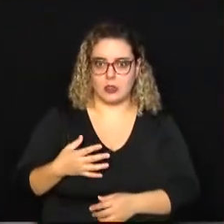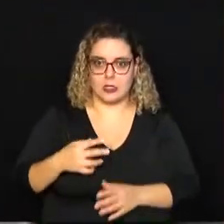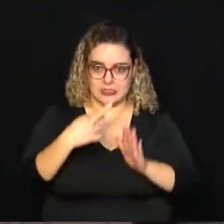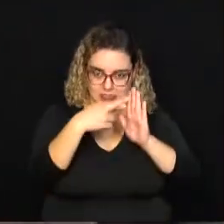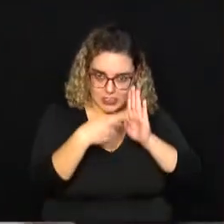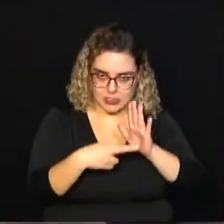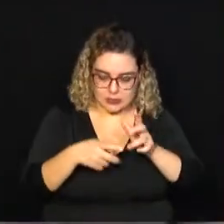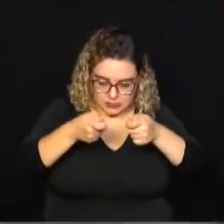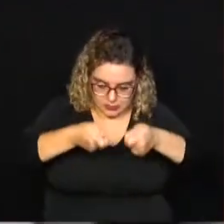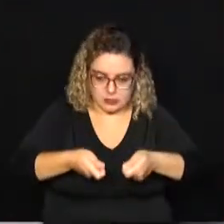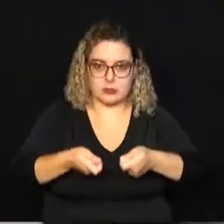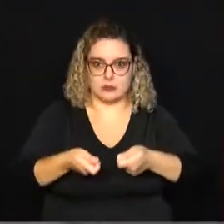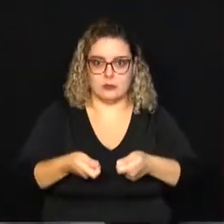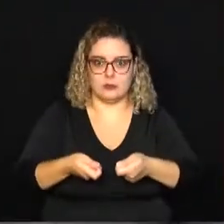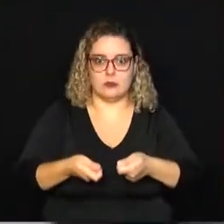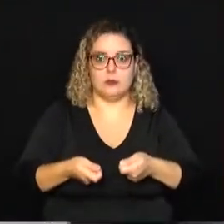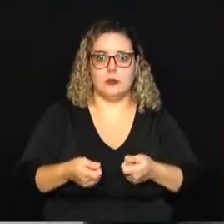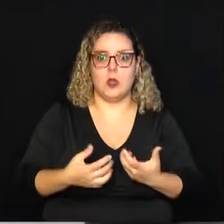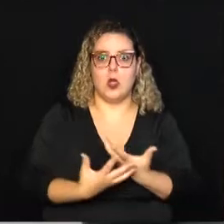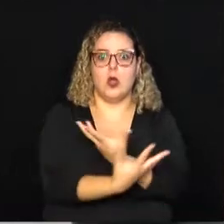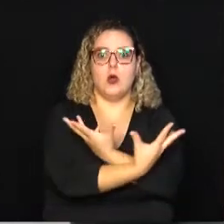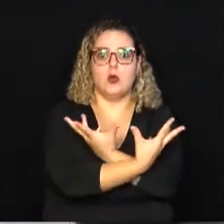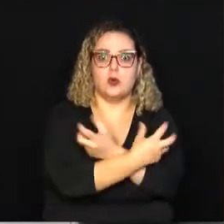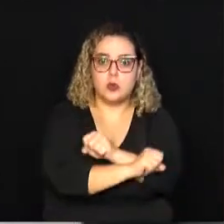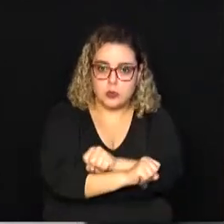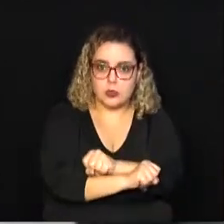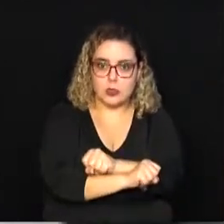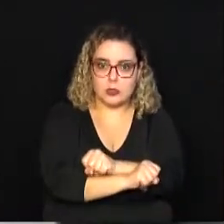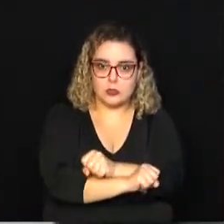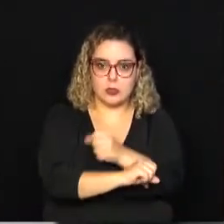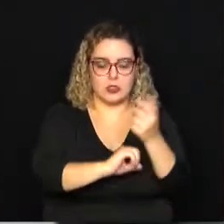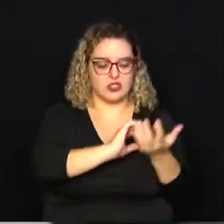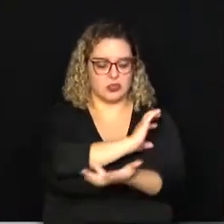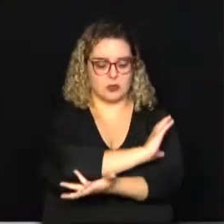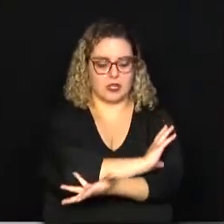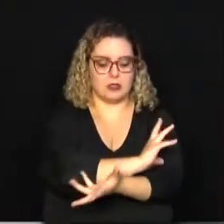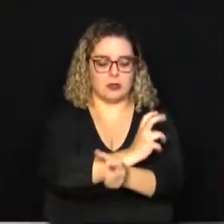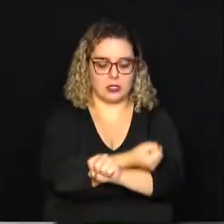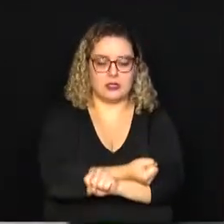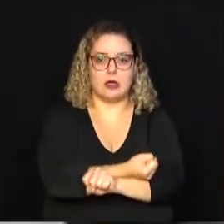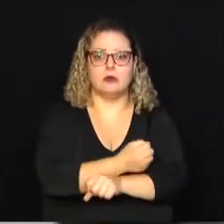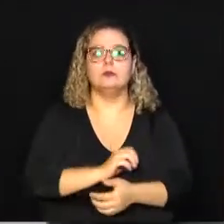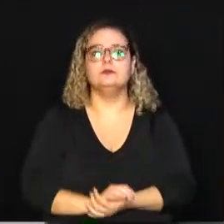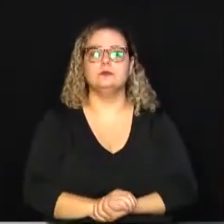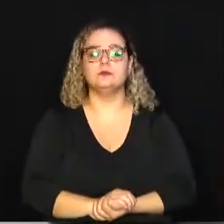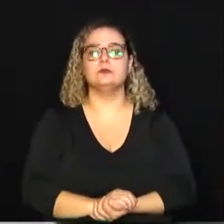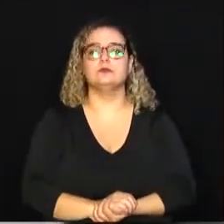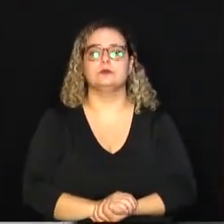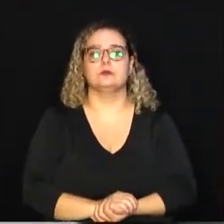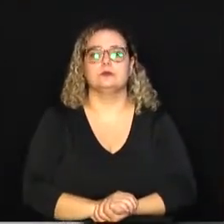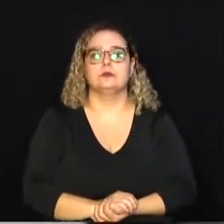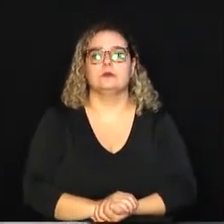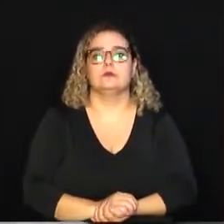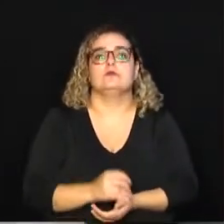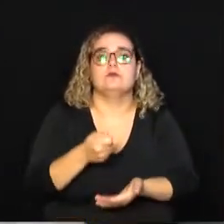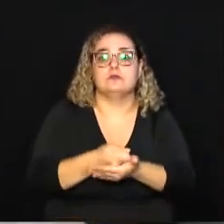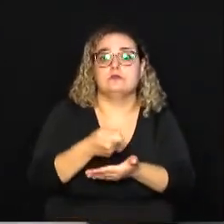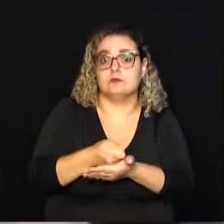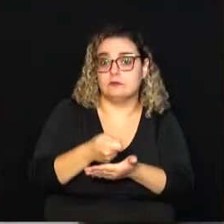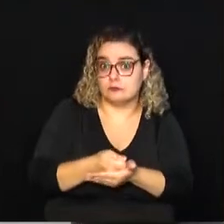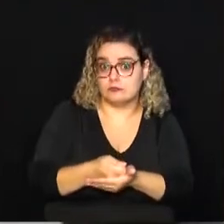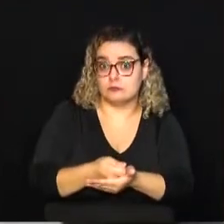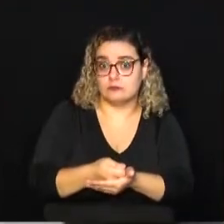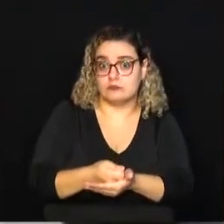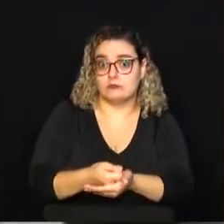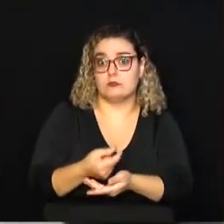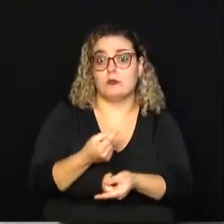a adoção do chamado lockdown, das medidas de restrição e isolamento, foram associadas, acompanhadas de fortes medidas de proteção econômica